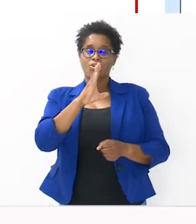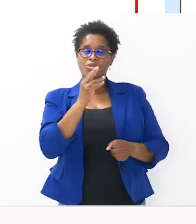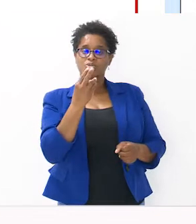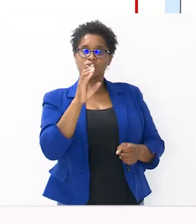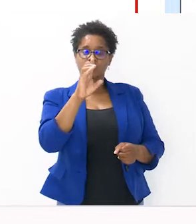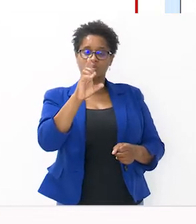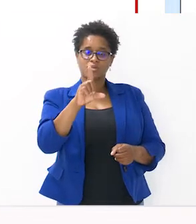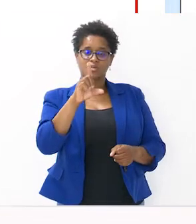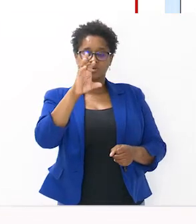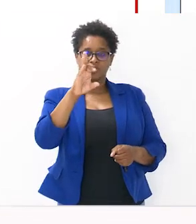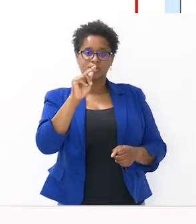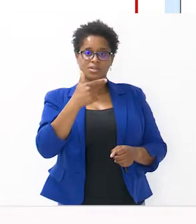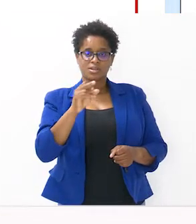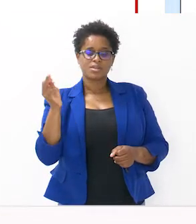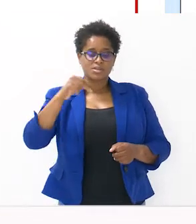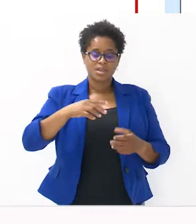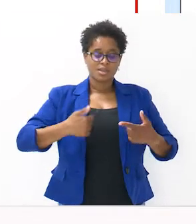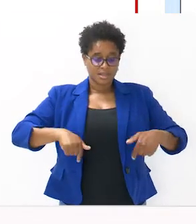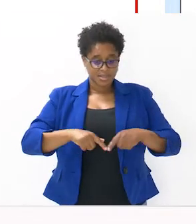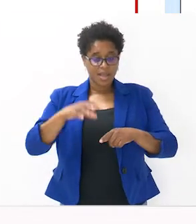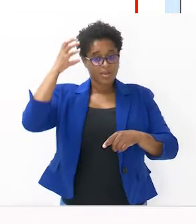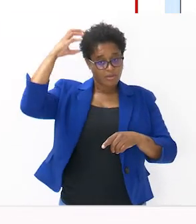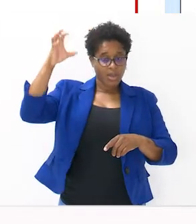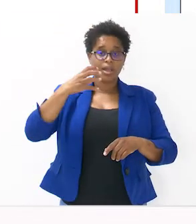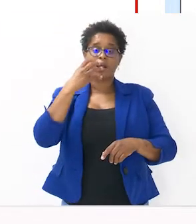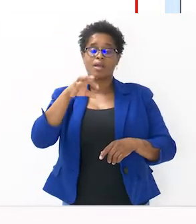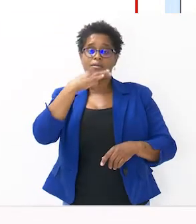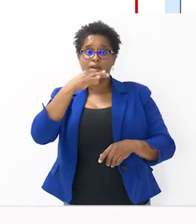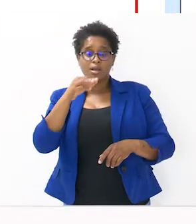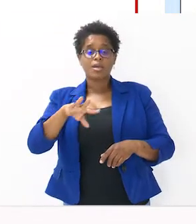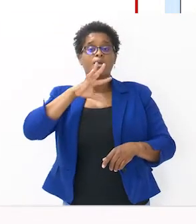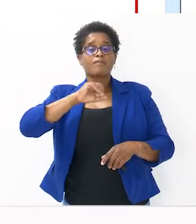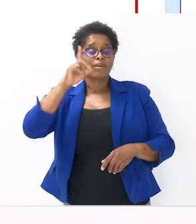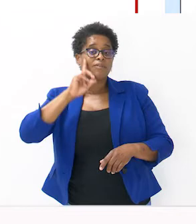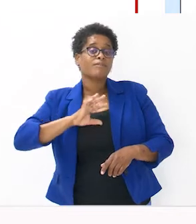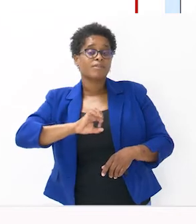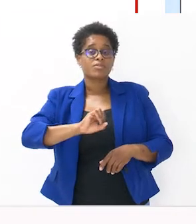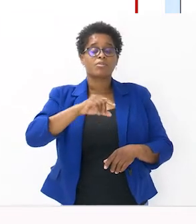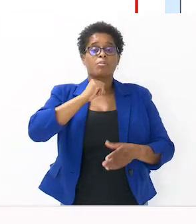Julieta chega na sala do rei gritando: a sua filha vai morrer.